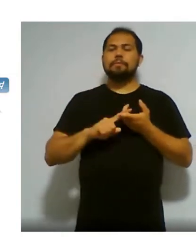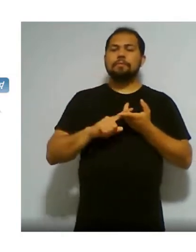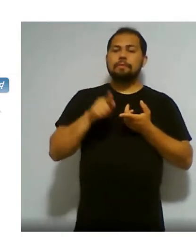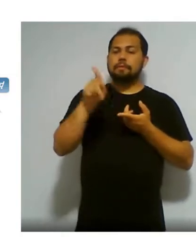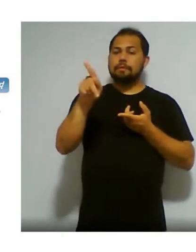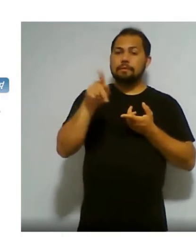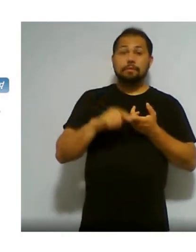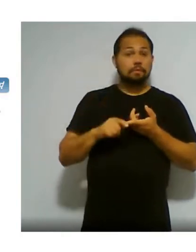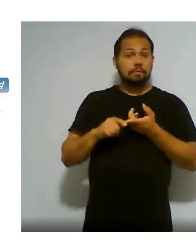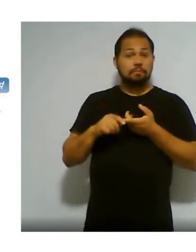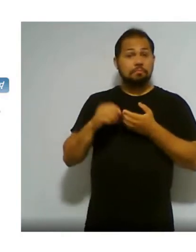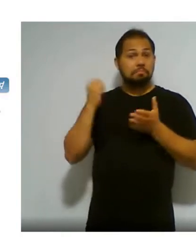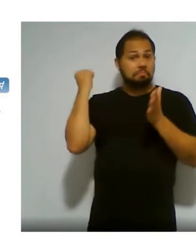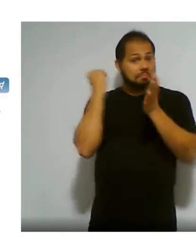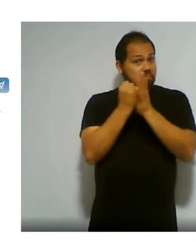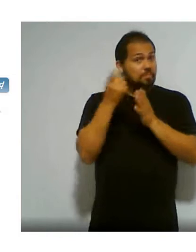aqui,